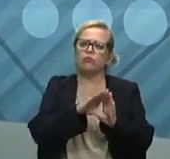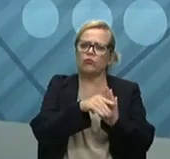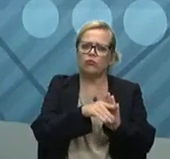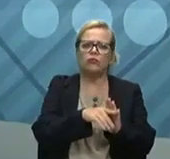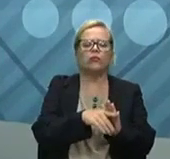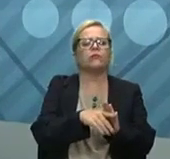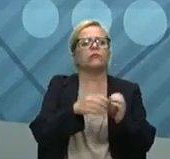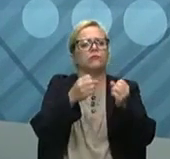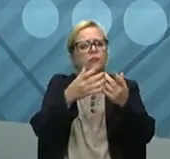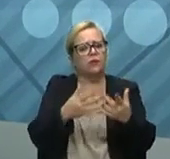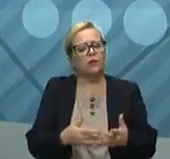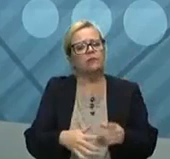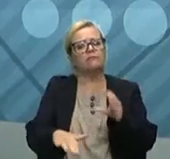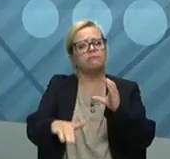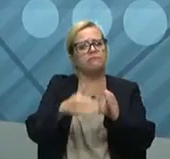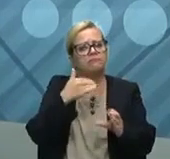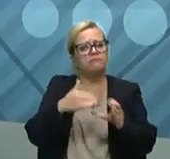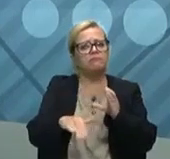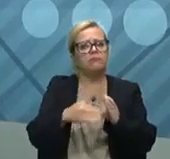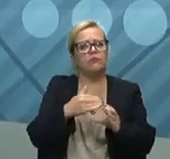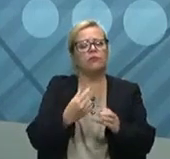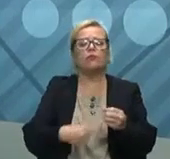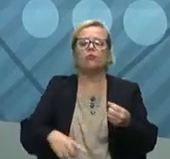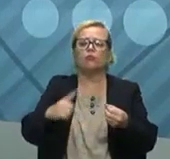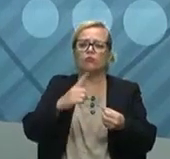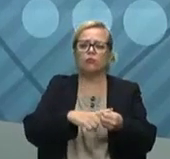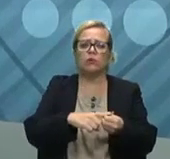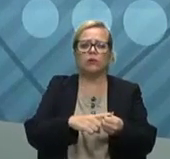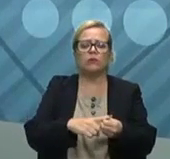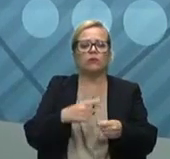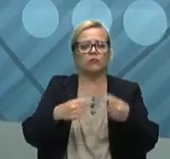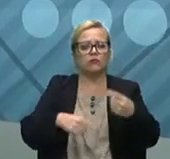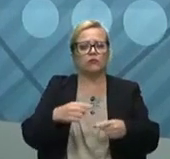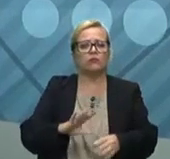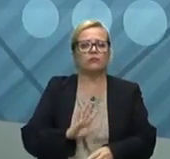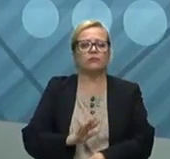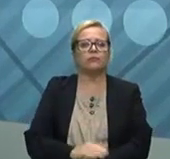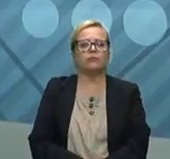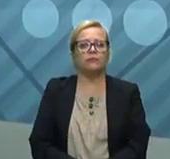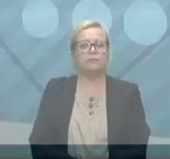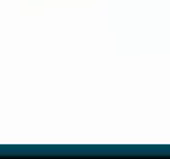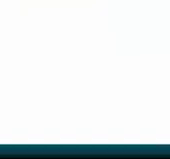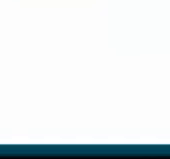foram tratados ao longo dessa aula. Logo, eu retorno para discutirmos.